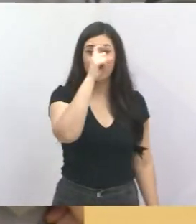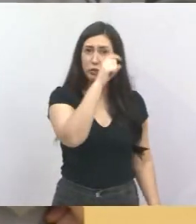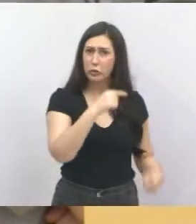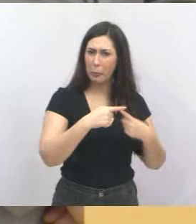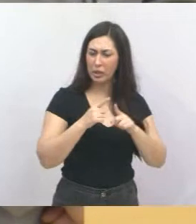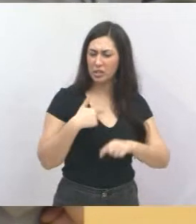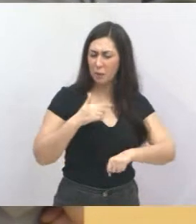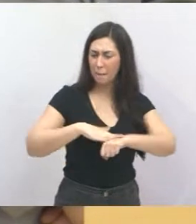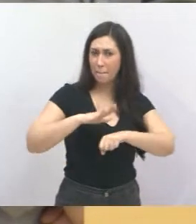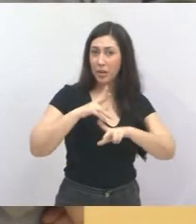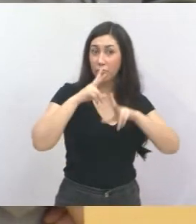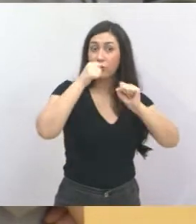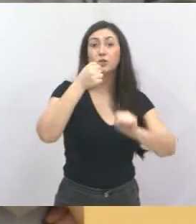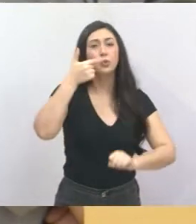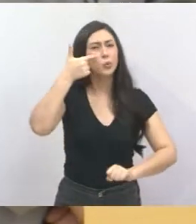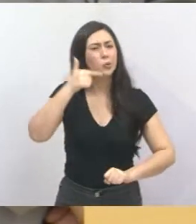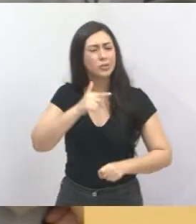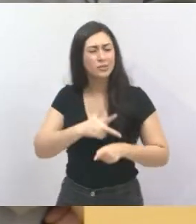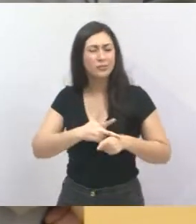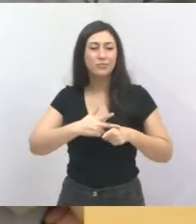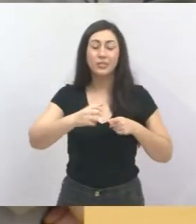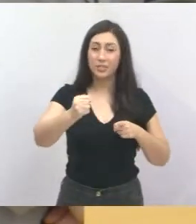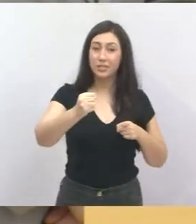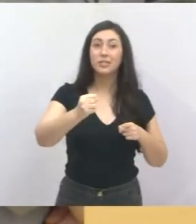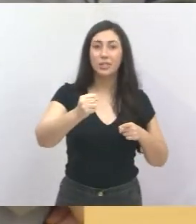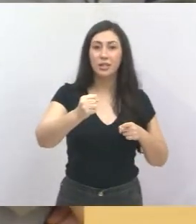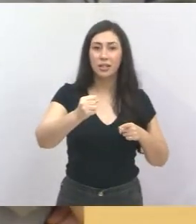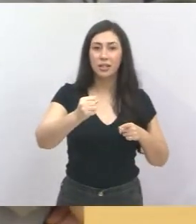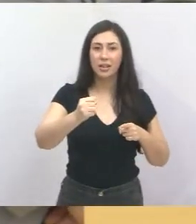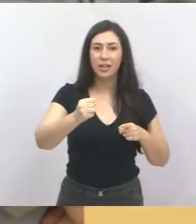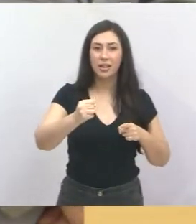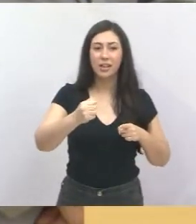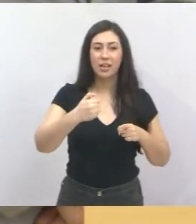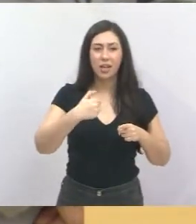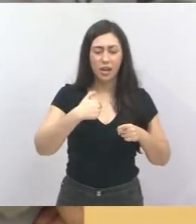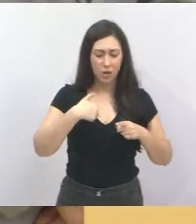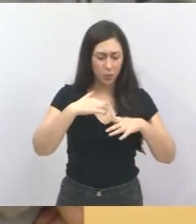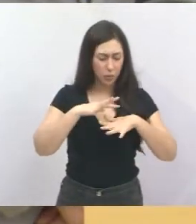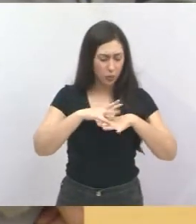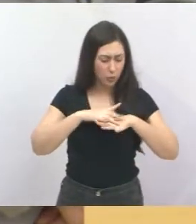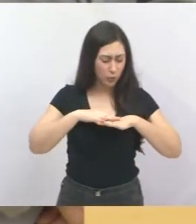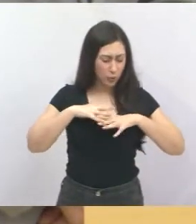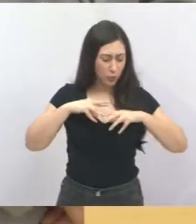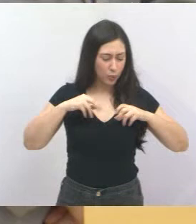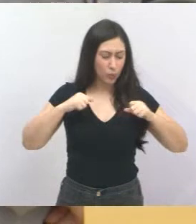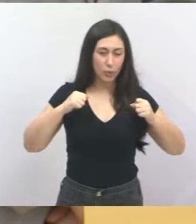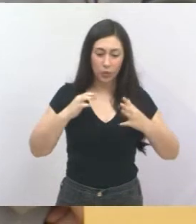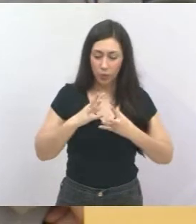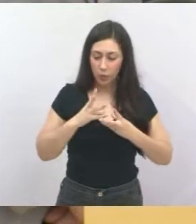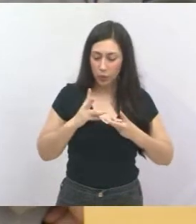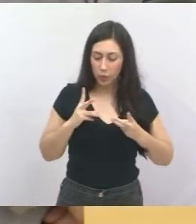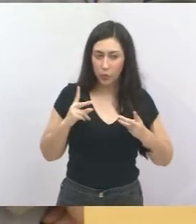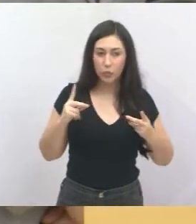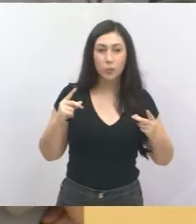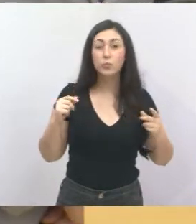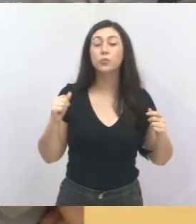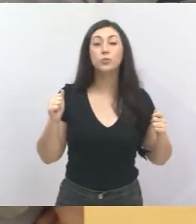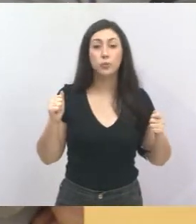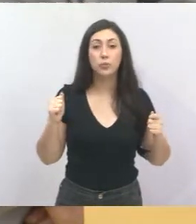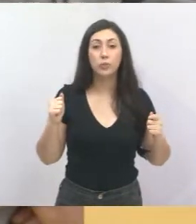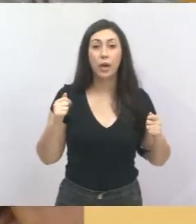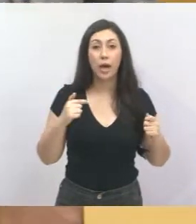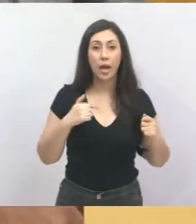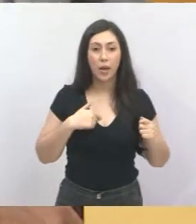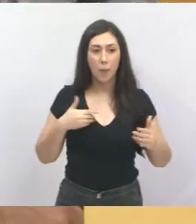mais forte e acabei superando. O meu corte virou cicatriz. Não odeio essa fase final.